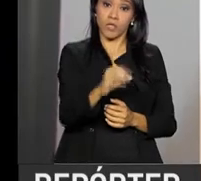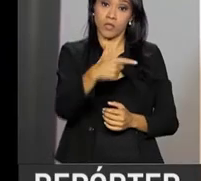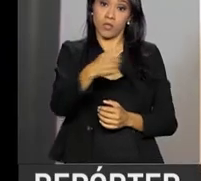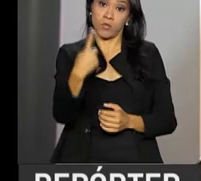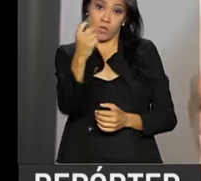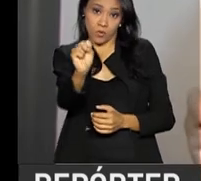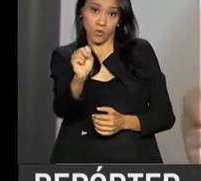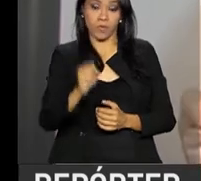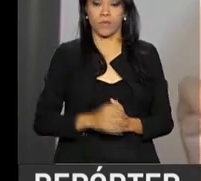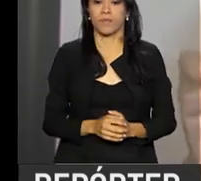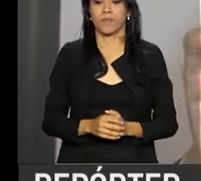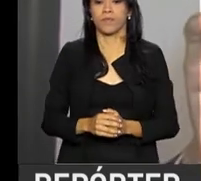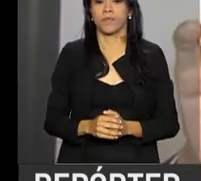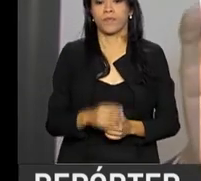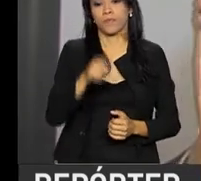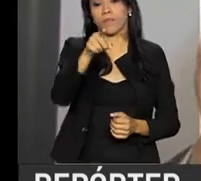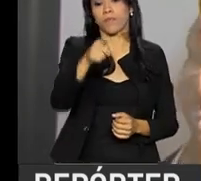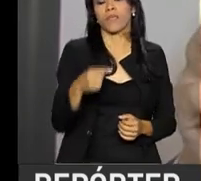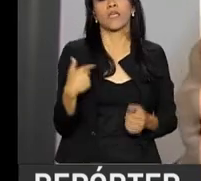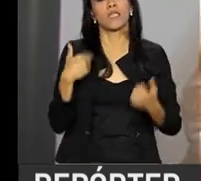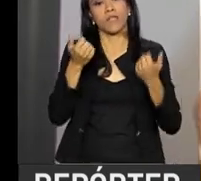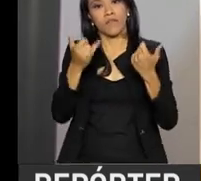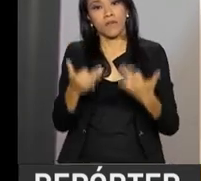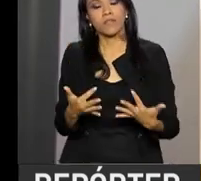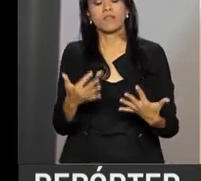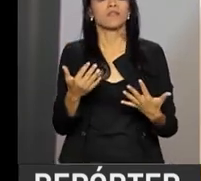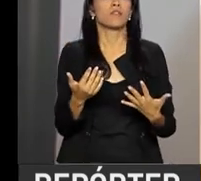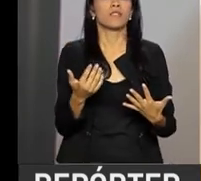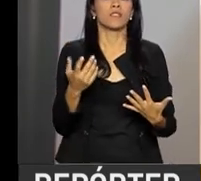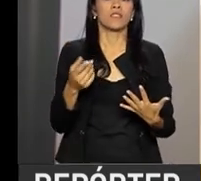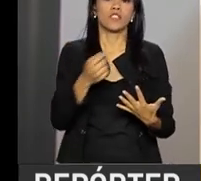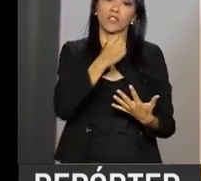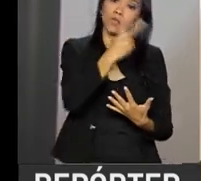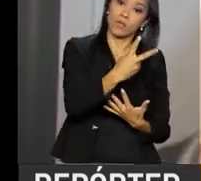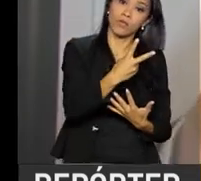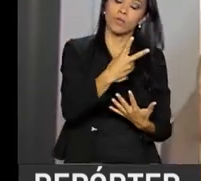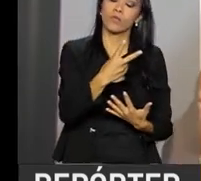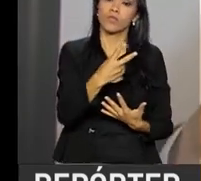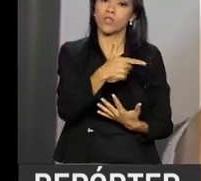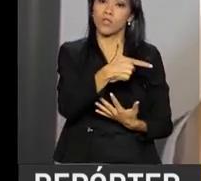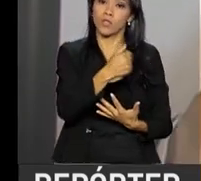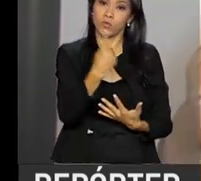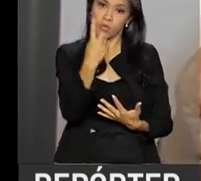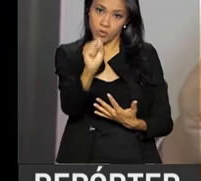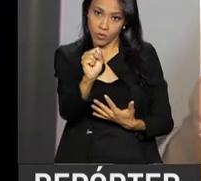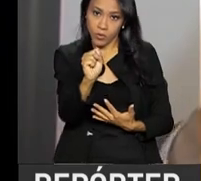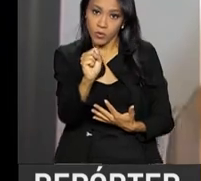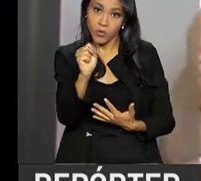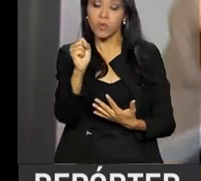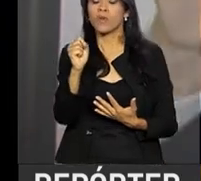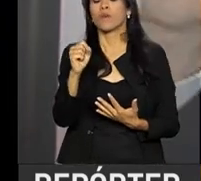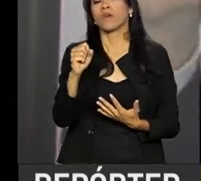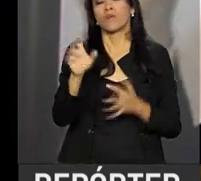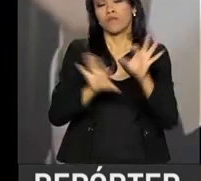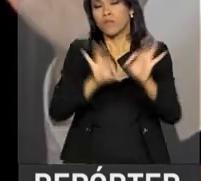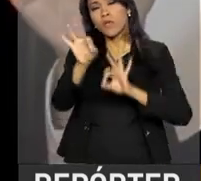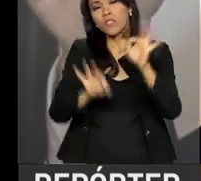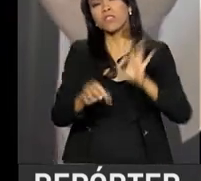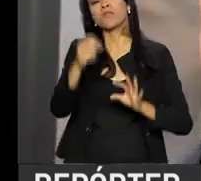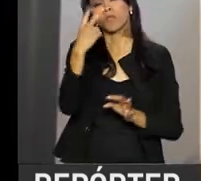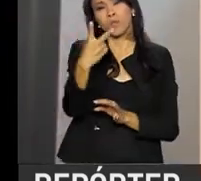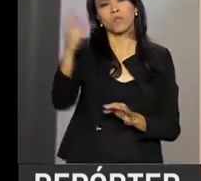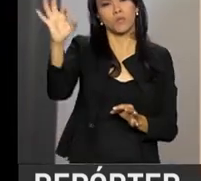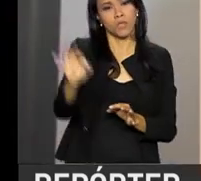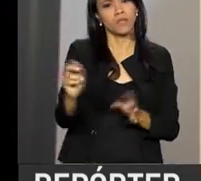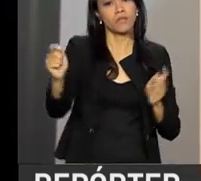a posição de crescimento para 18 ao redor de 2% já existem em economistas que já chegam